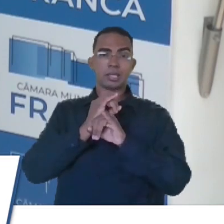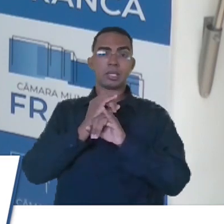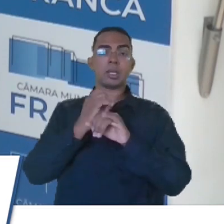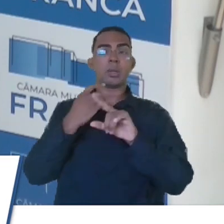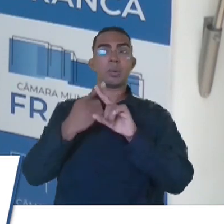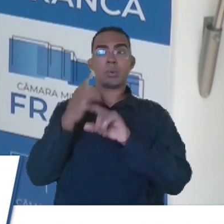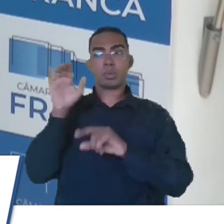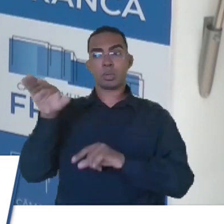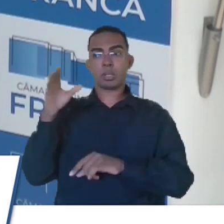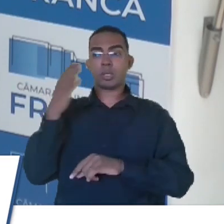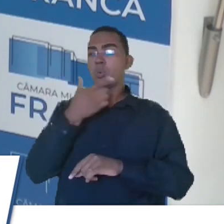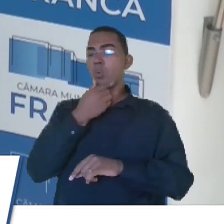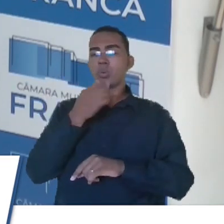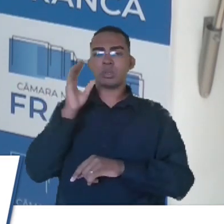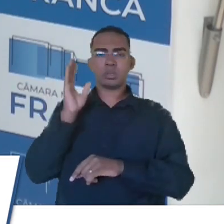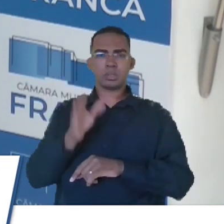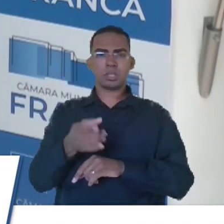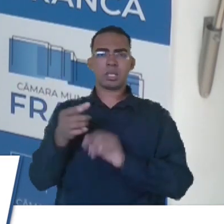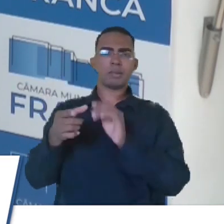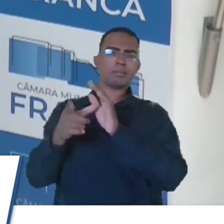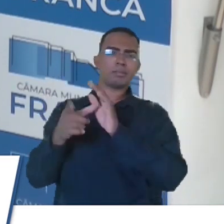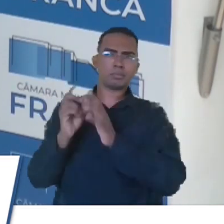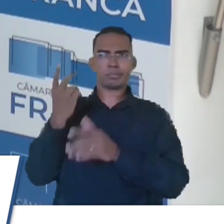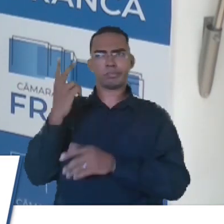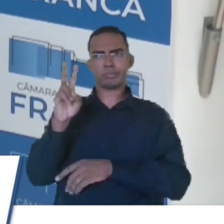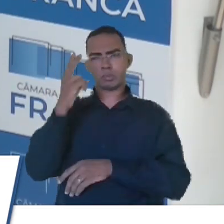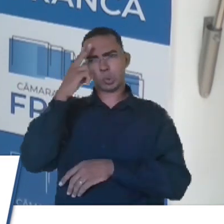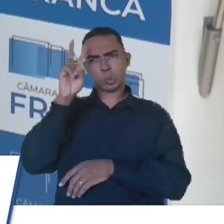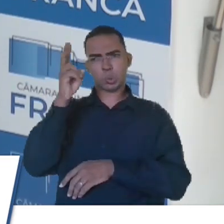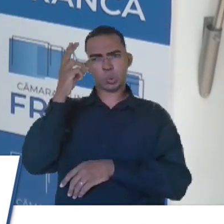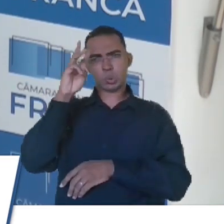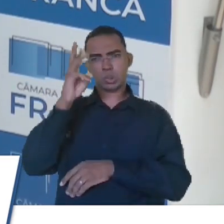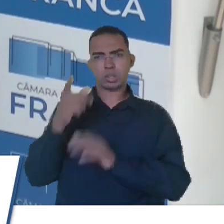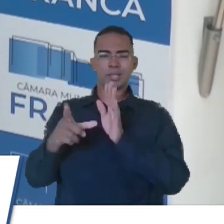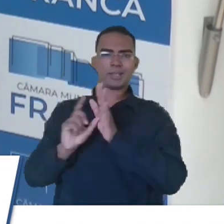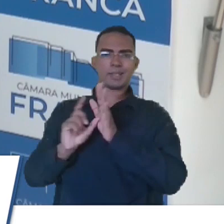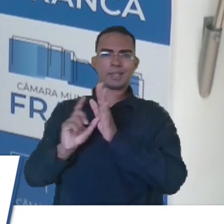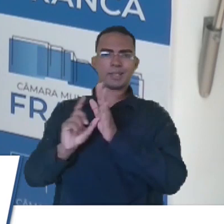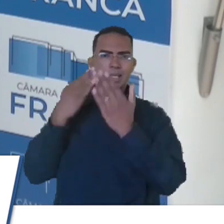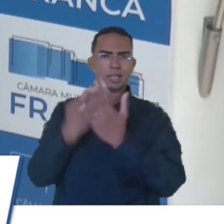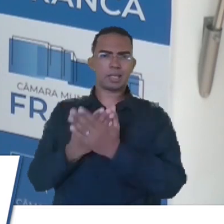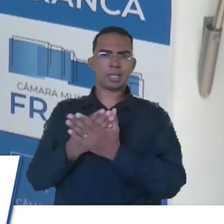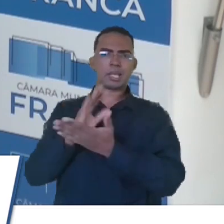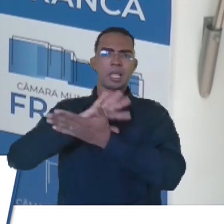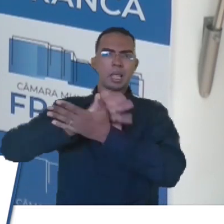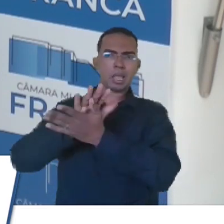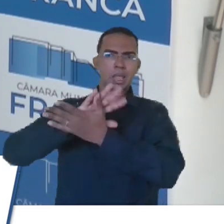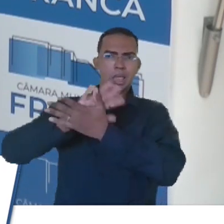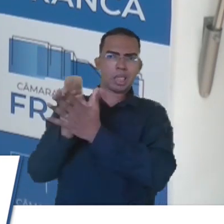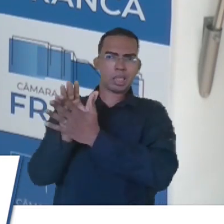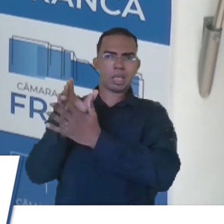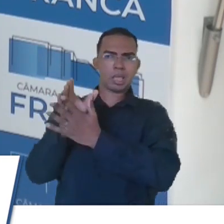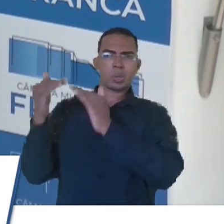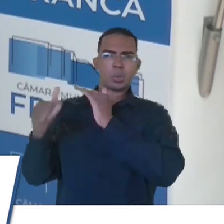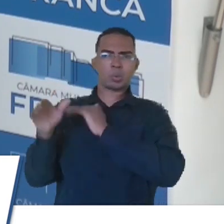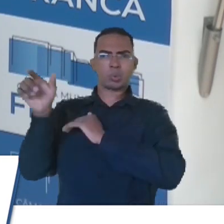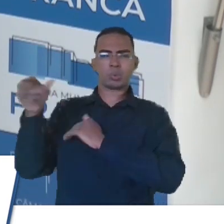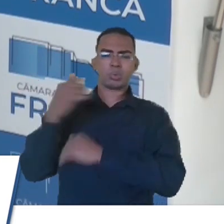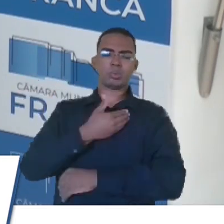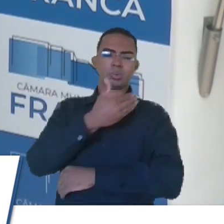já tinha feito, um dia anterior ou dois, lá na escola, menções racistas contra um outro